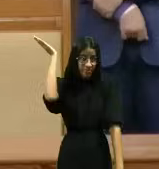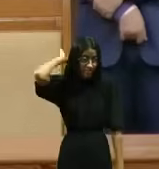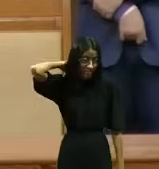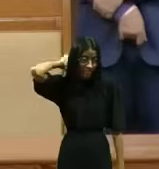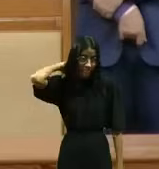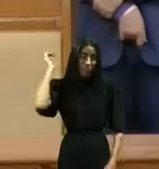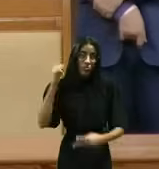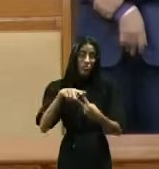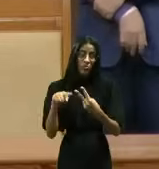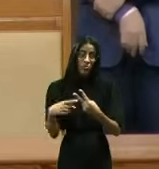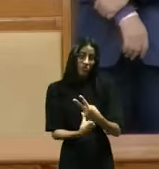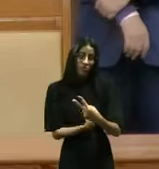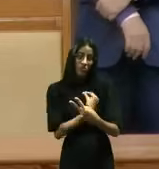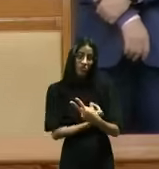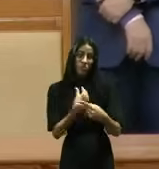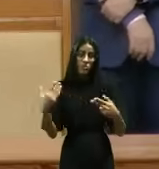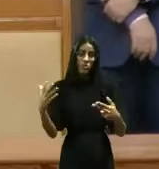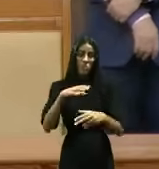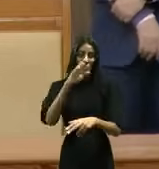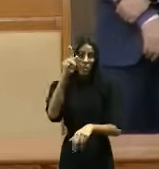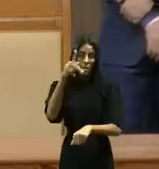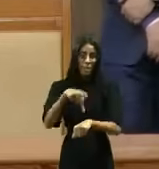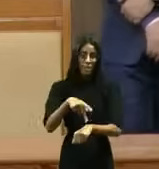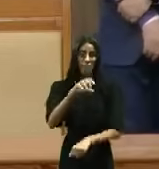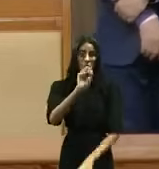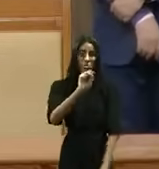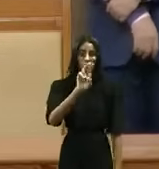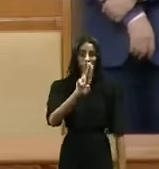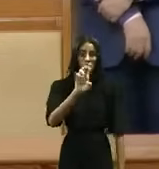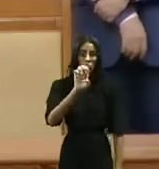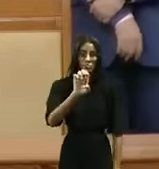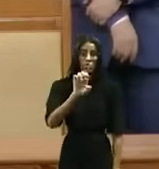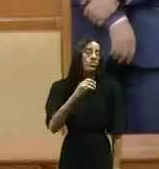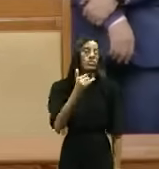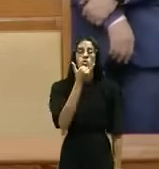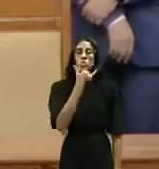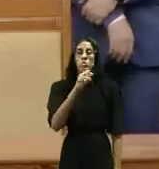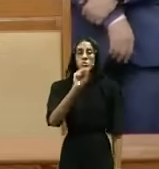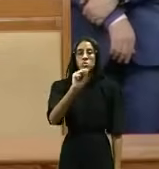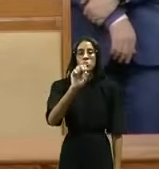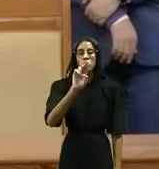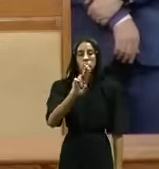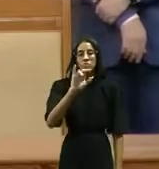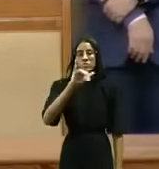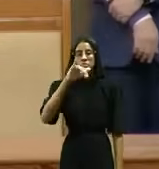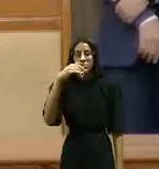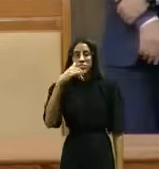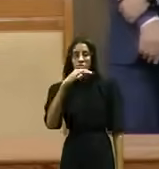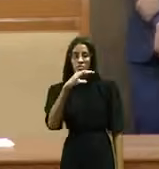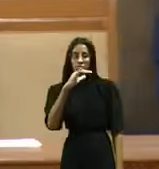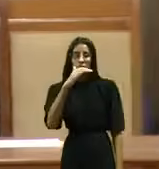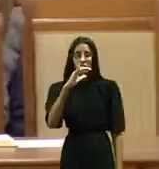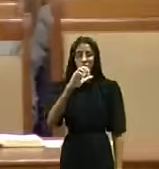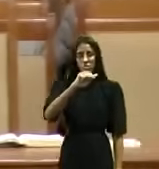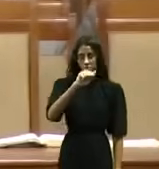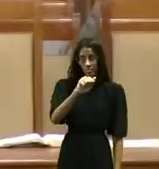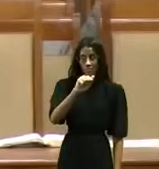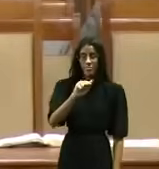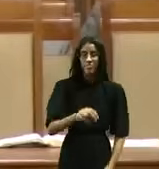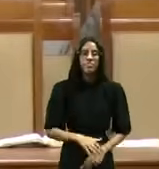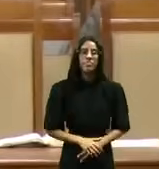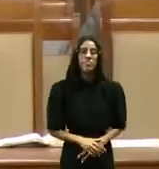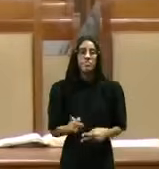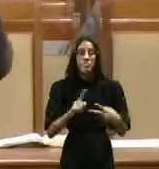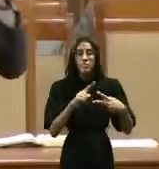o Daniel Berg como Gun vingre eram suecos Ele Daniel o gunaving quando veio não era